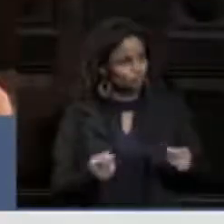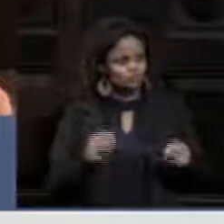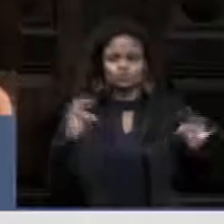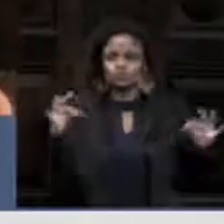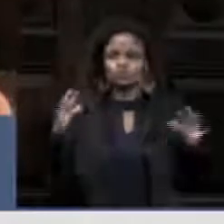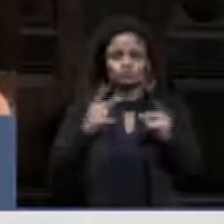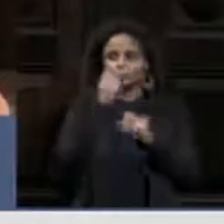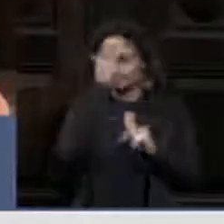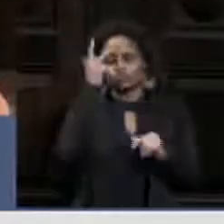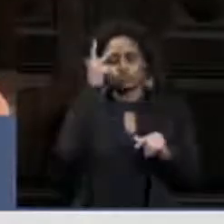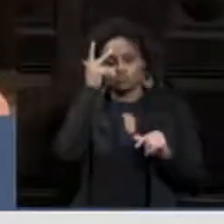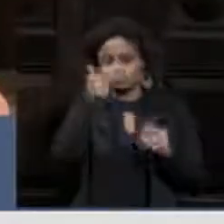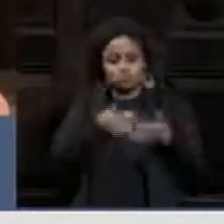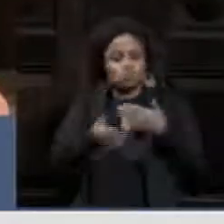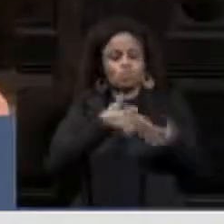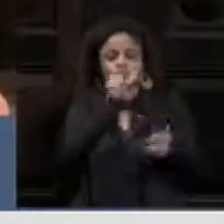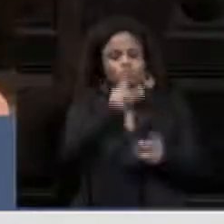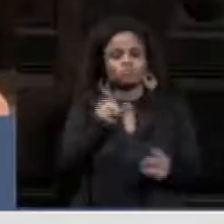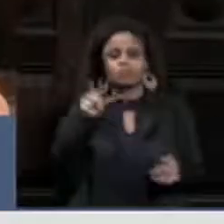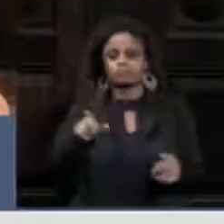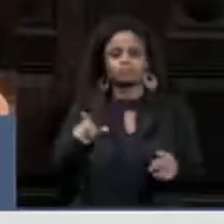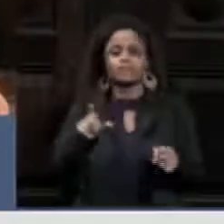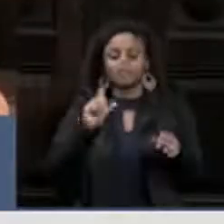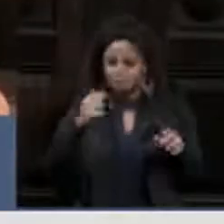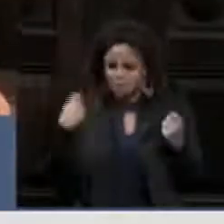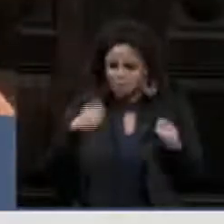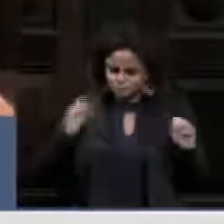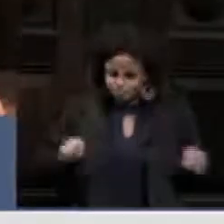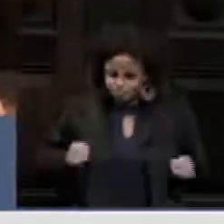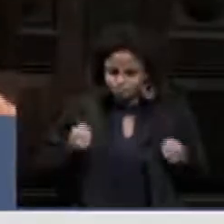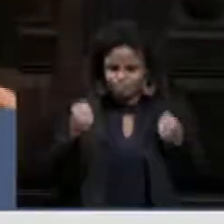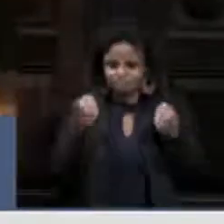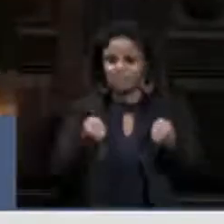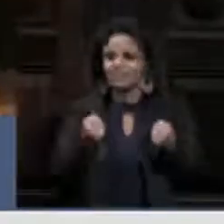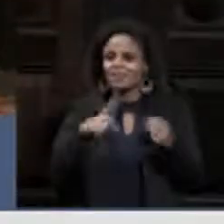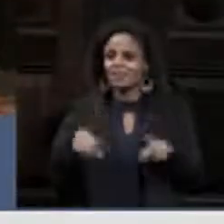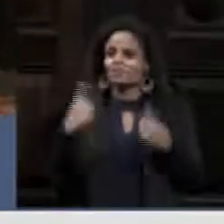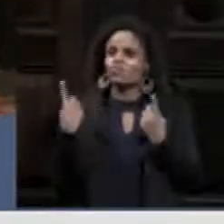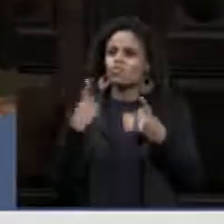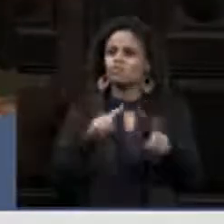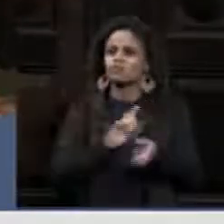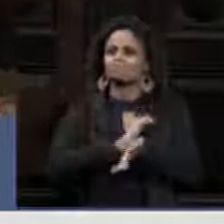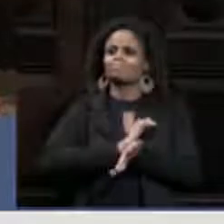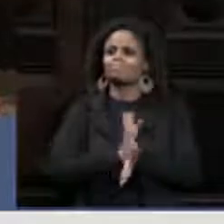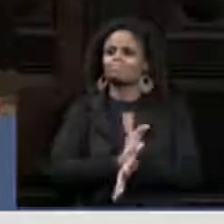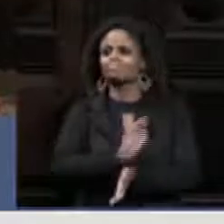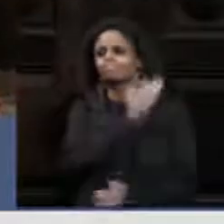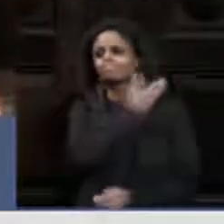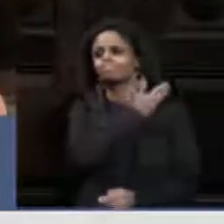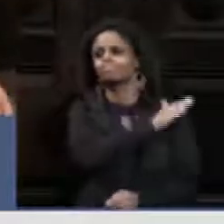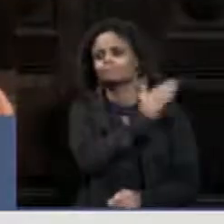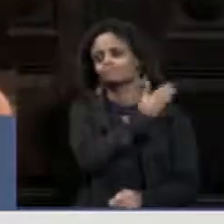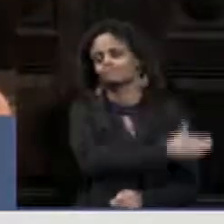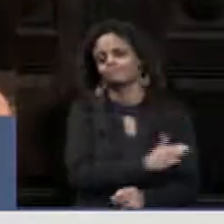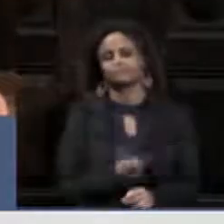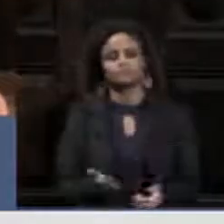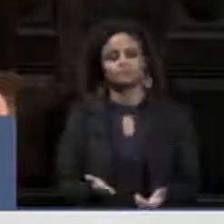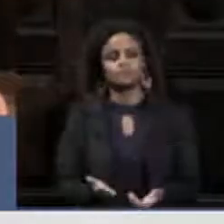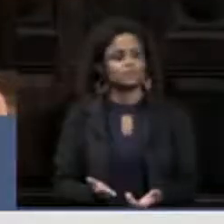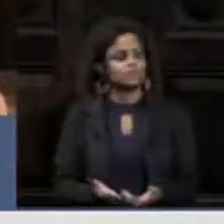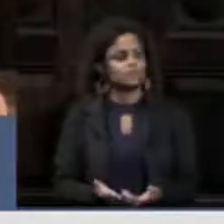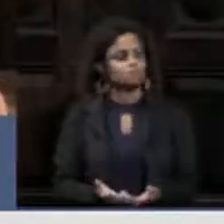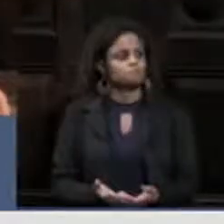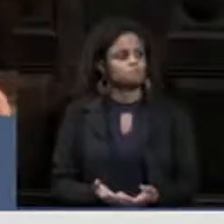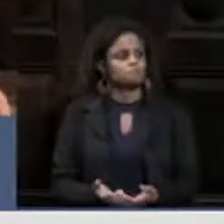exceção, temos que lutar, é contra o preconceito. O preconceito